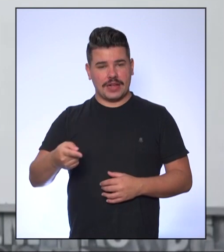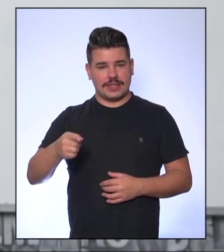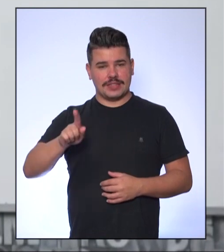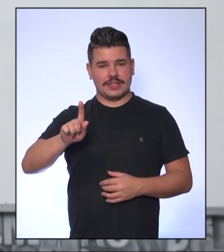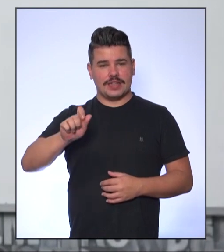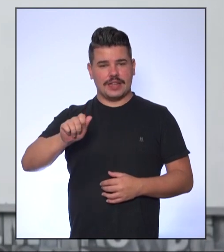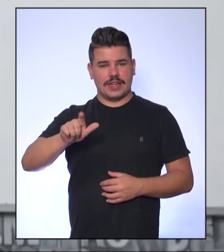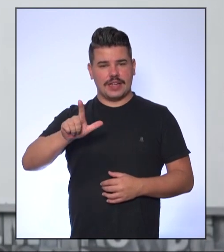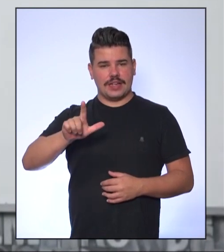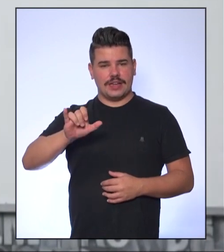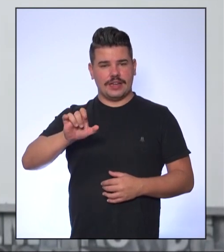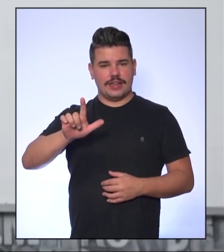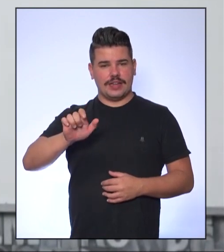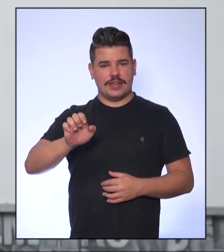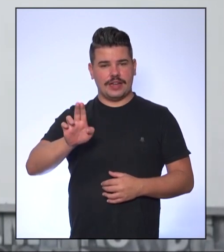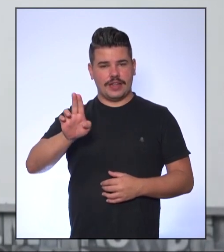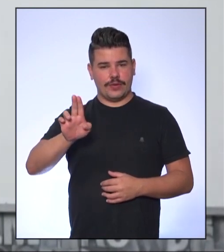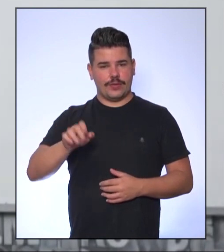Galileu,